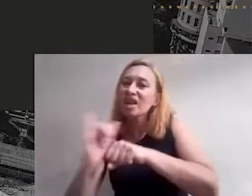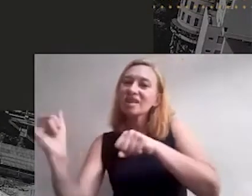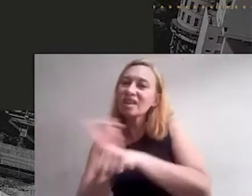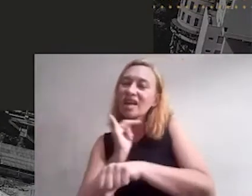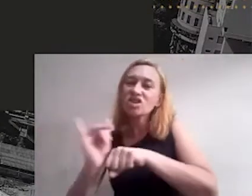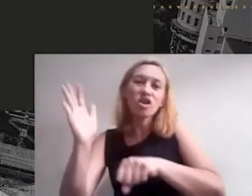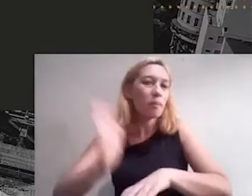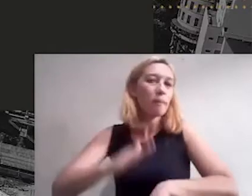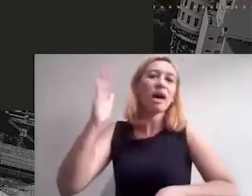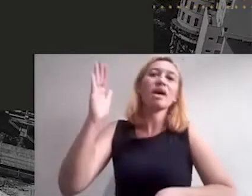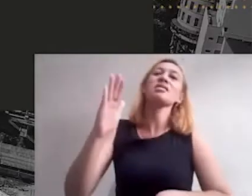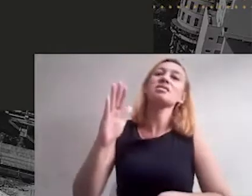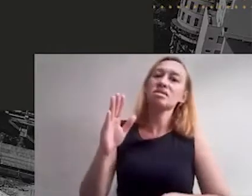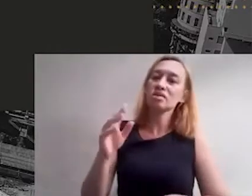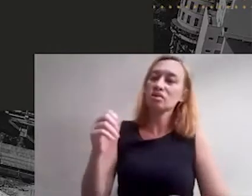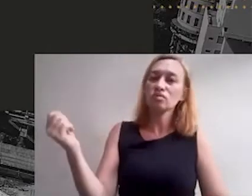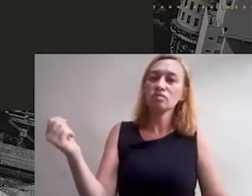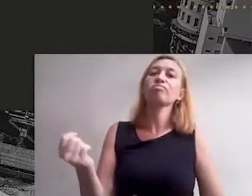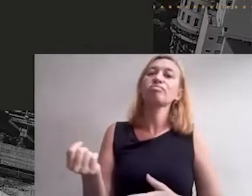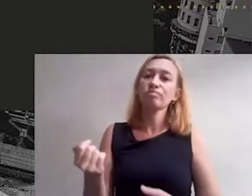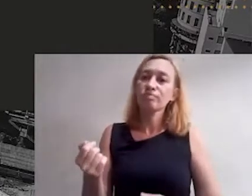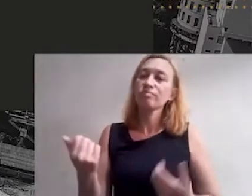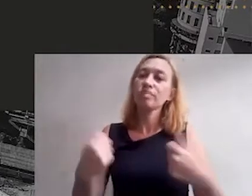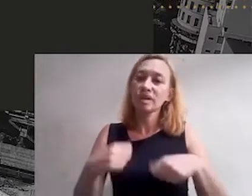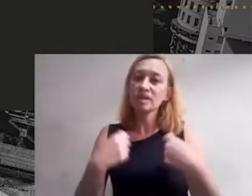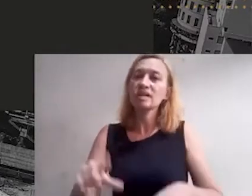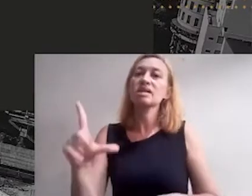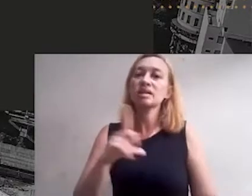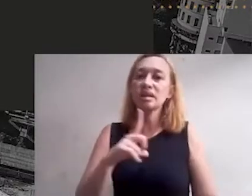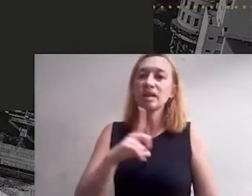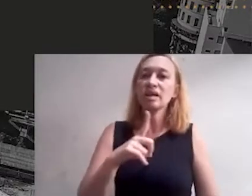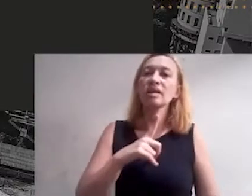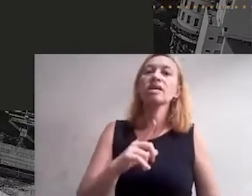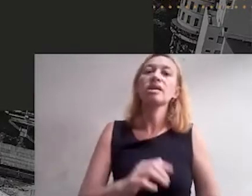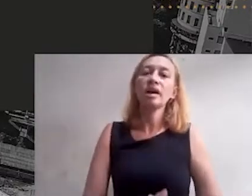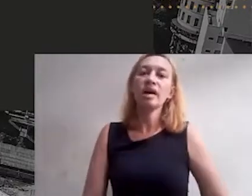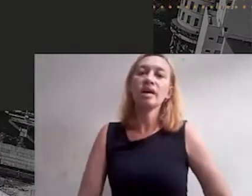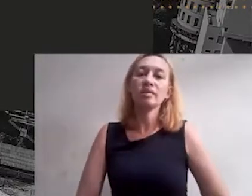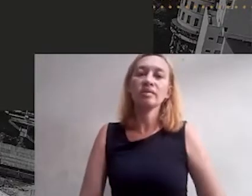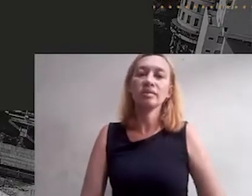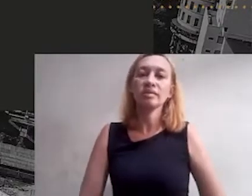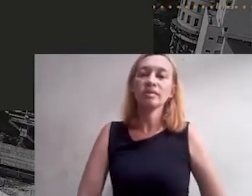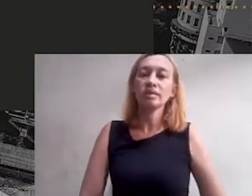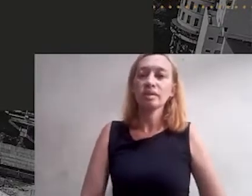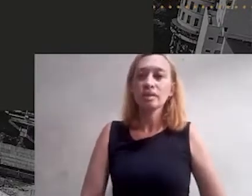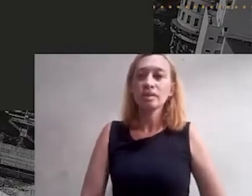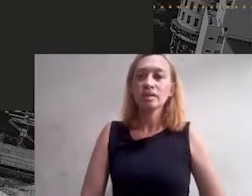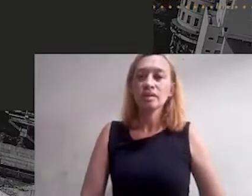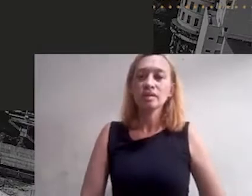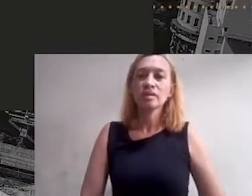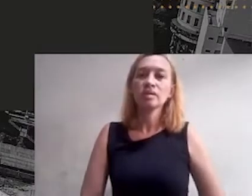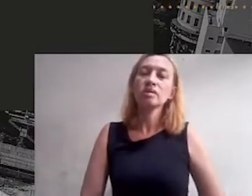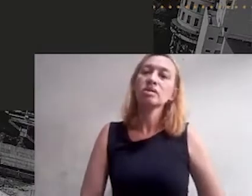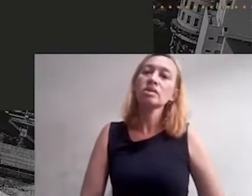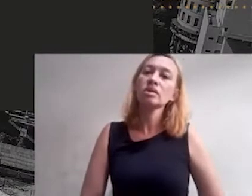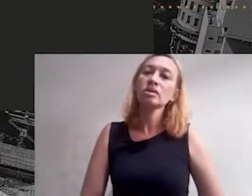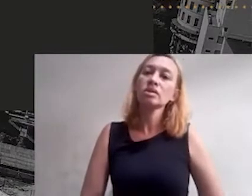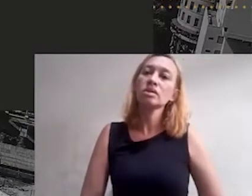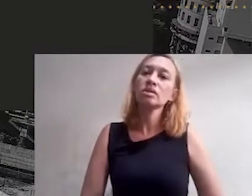órgãos de governo. Então, eu acredito muito em uma coalizão entre as organizações da sociedade civil,